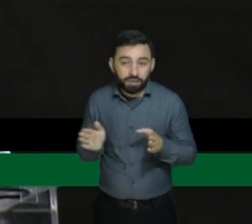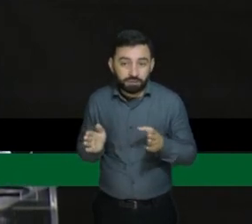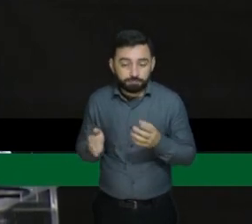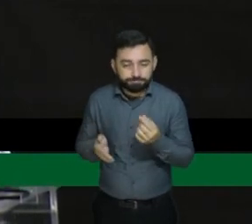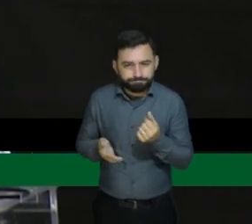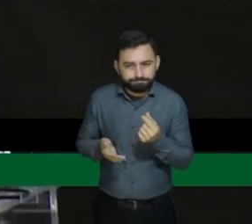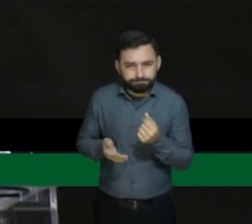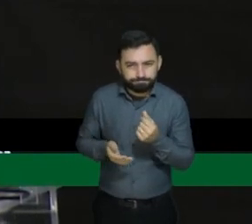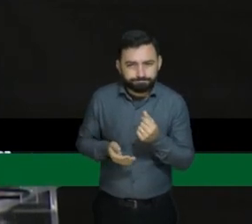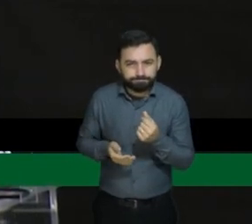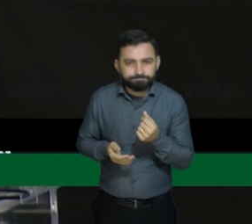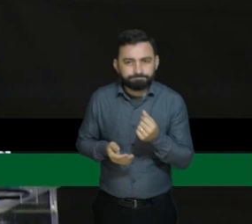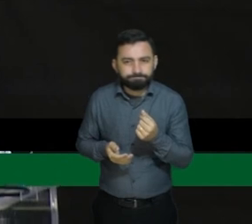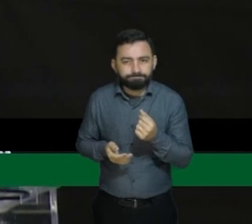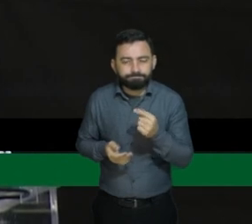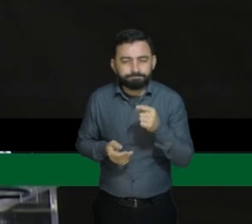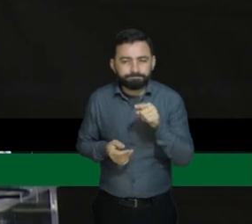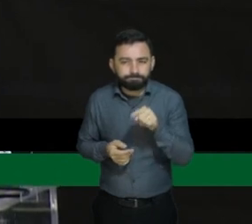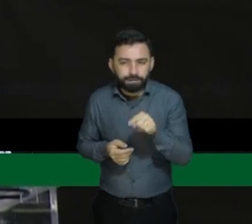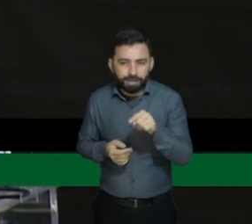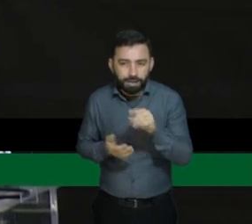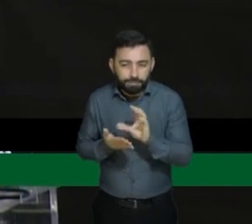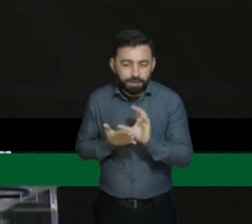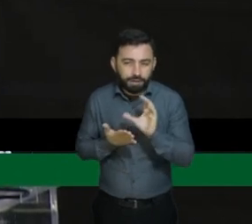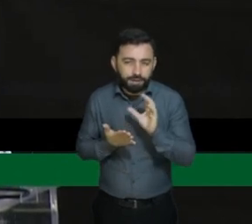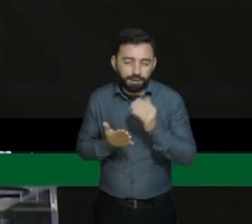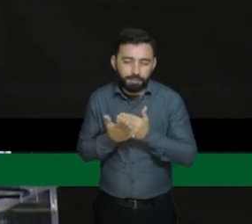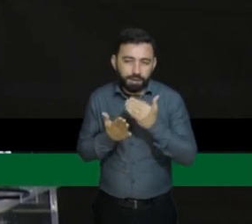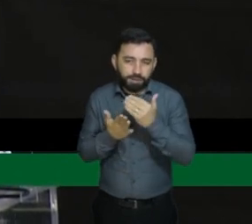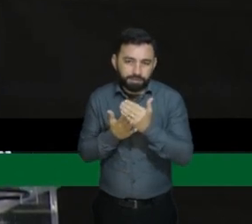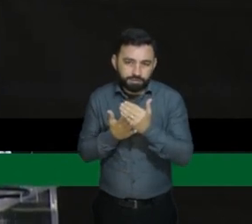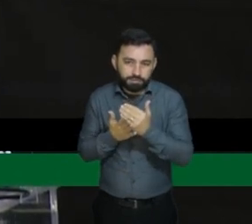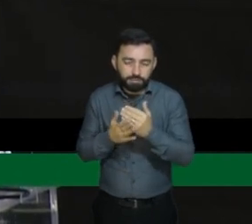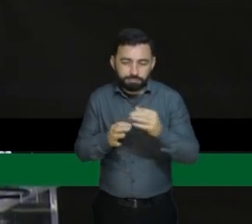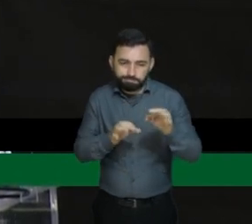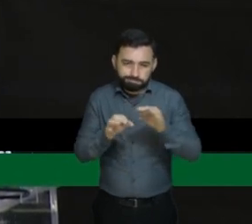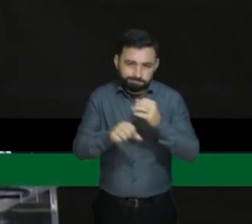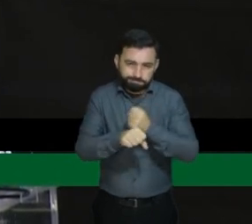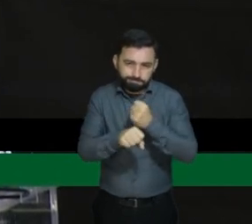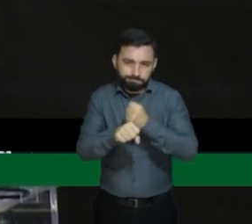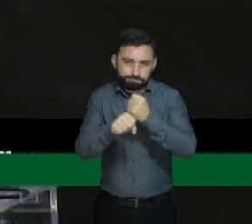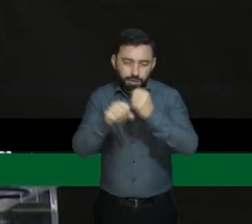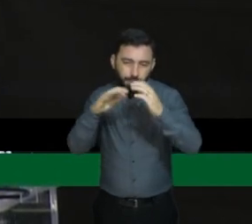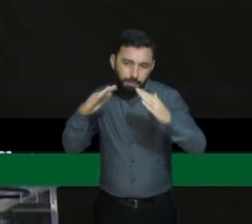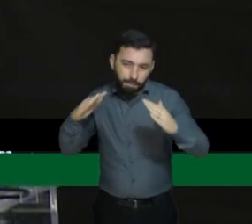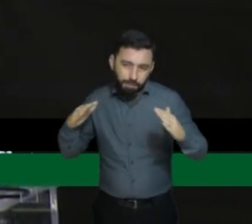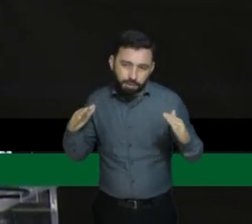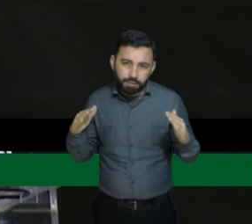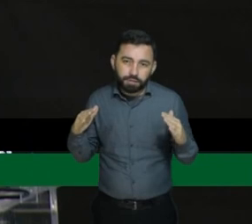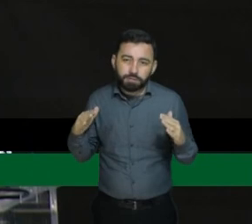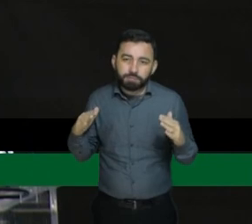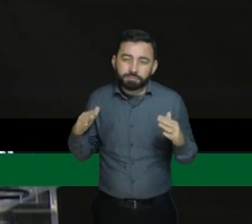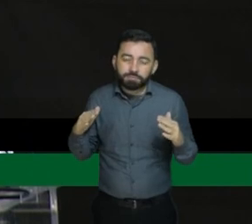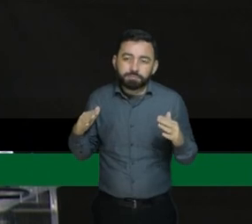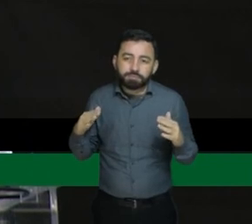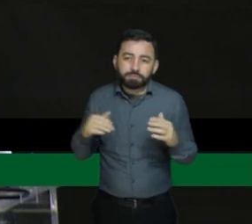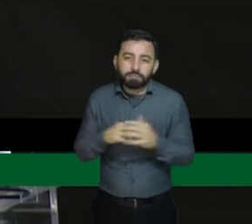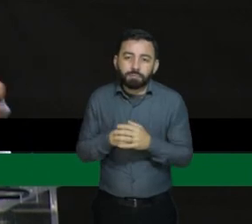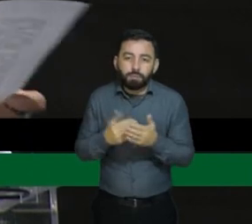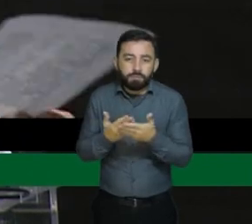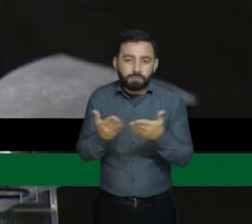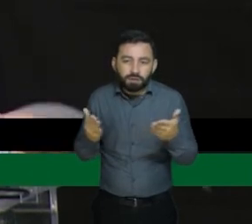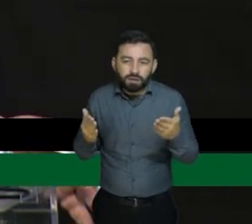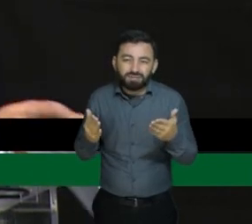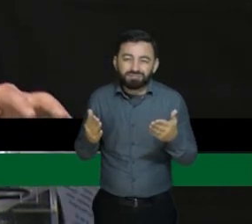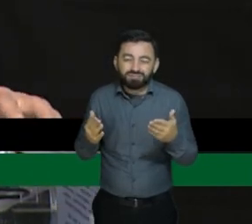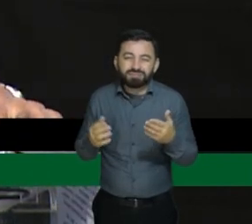financeiro maior em virtude da estrutura de madeira do telhado e outros componentes terem sofrido a ação